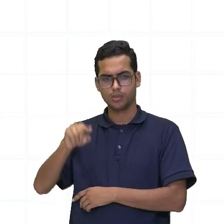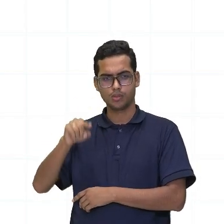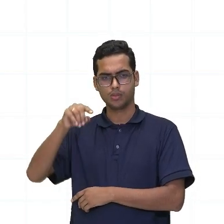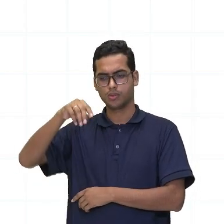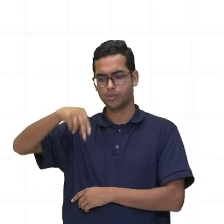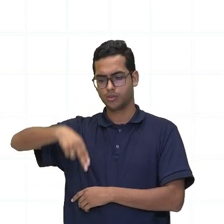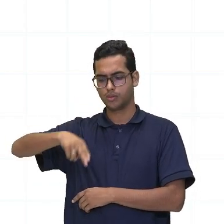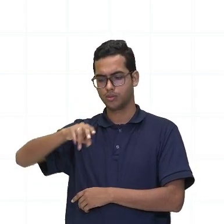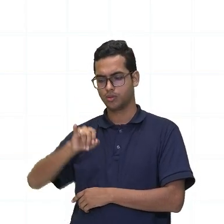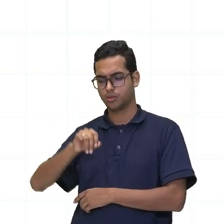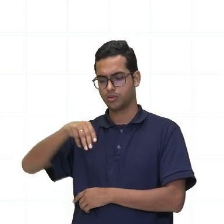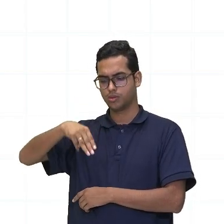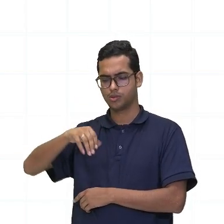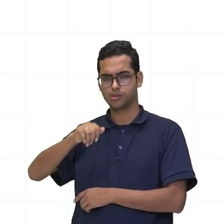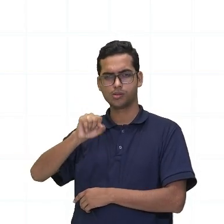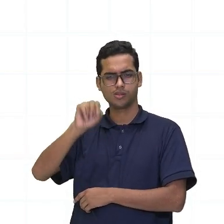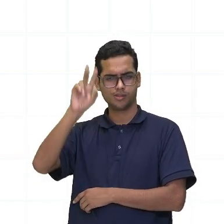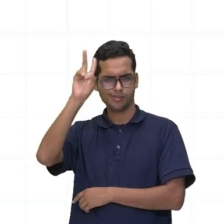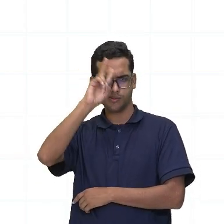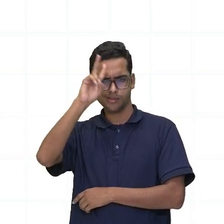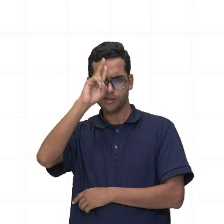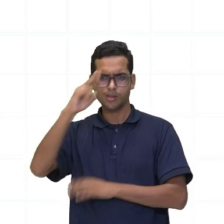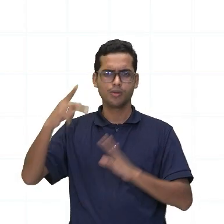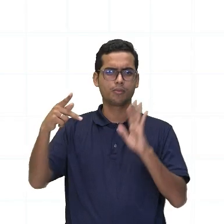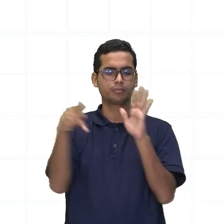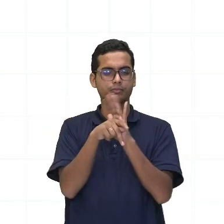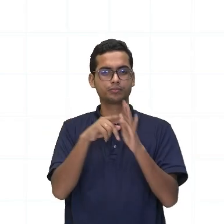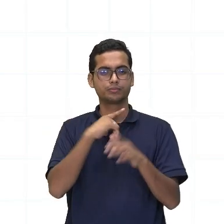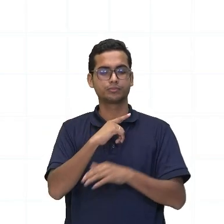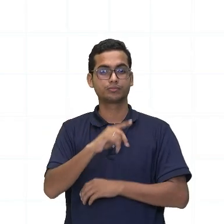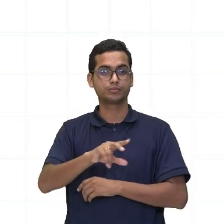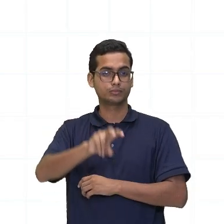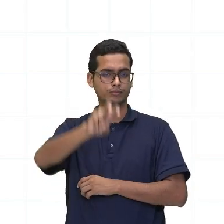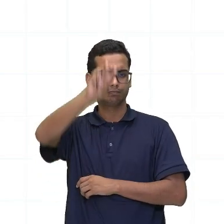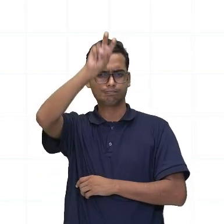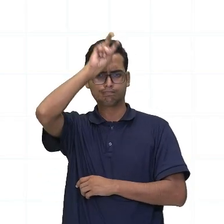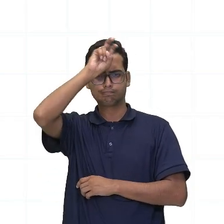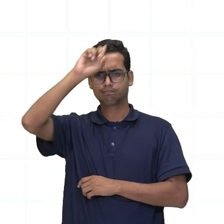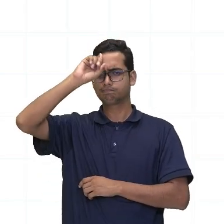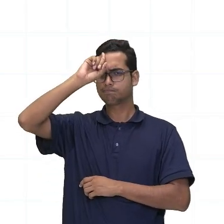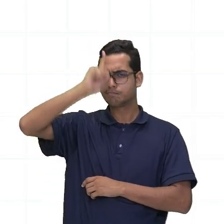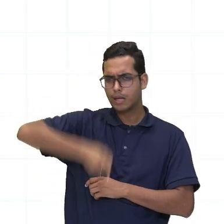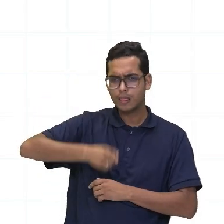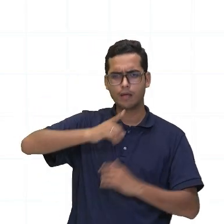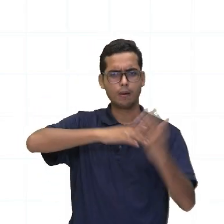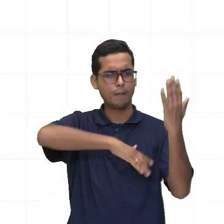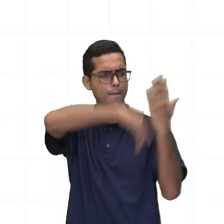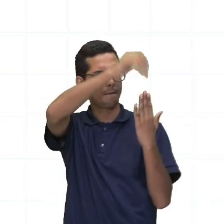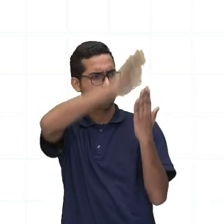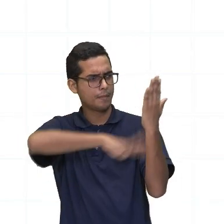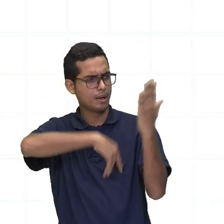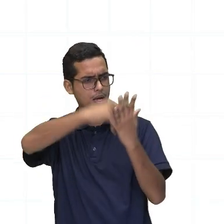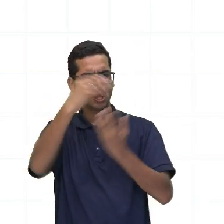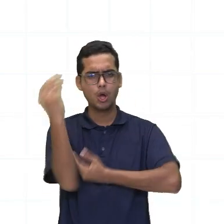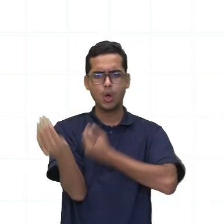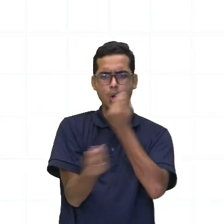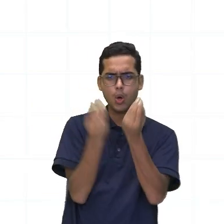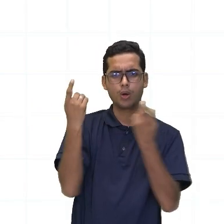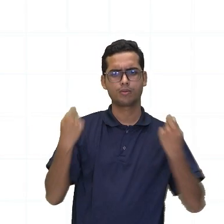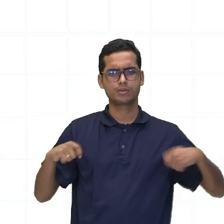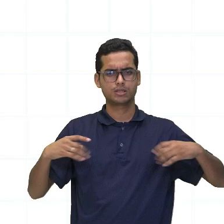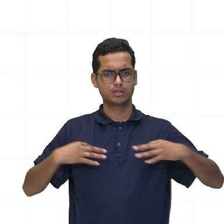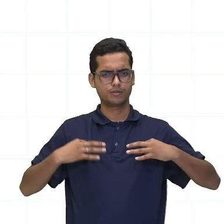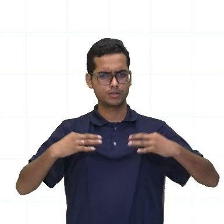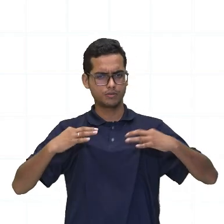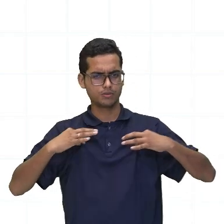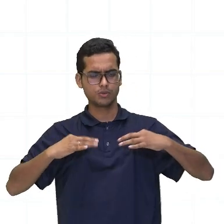que eu falei do faraó? O faraó é que determinava tudo, o que tinha que ser pintado, como é que tinha que se vestir,